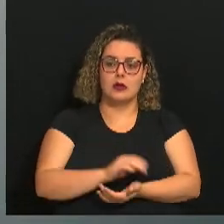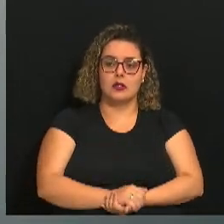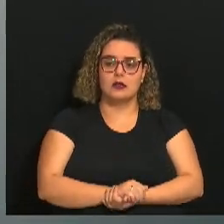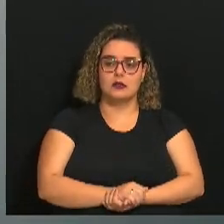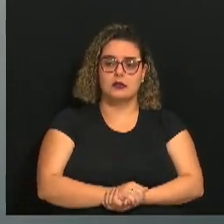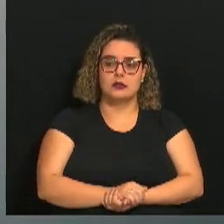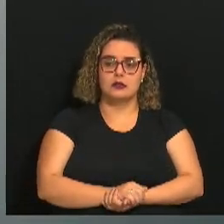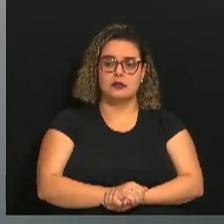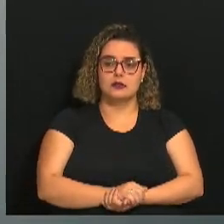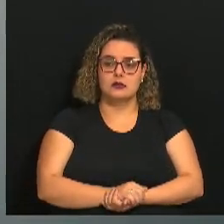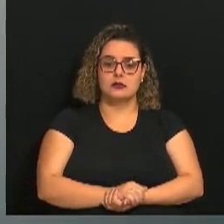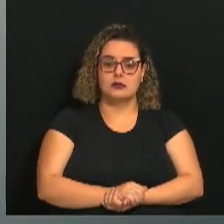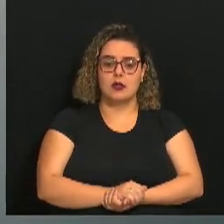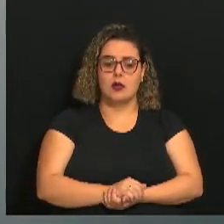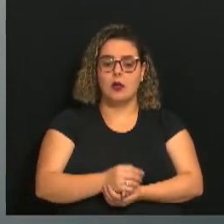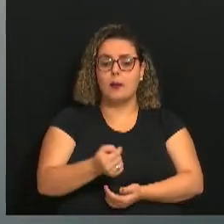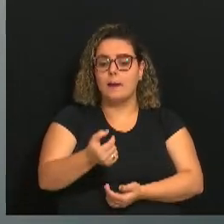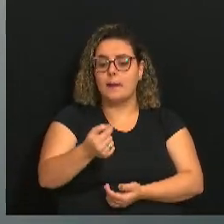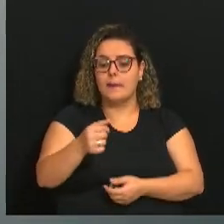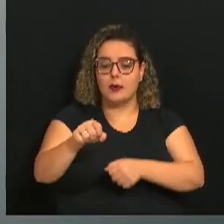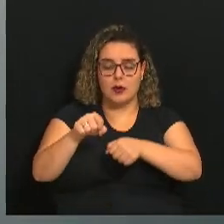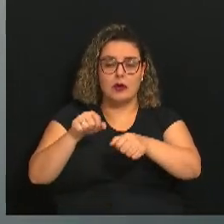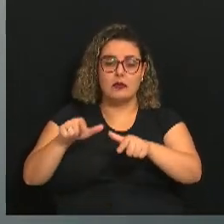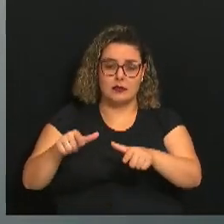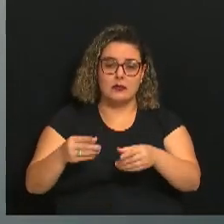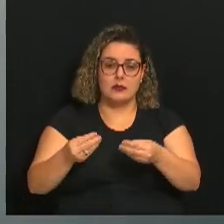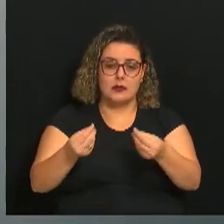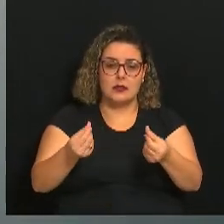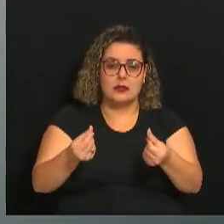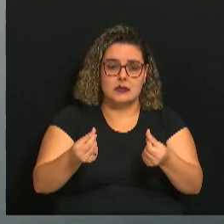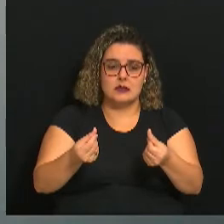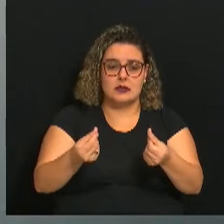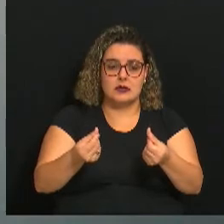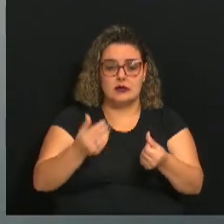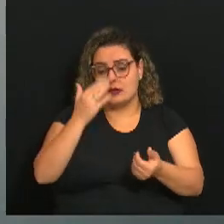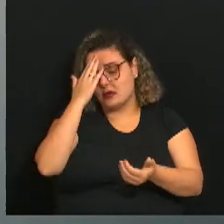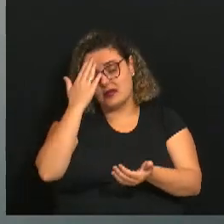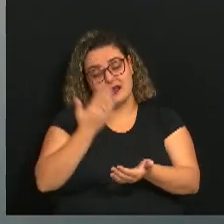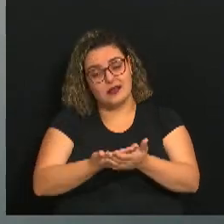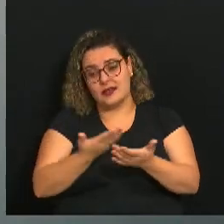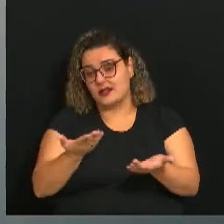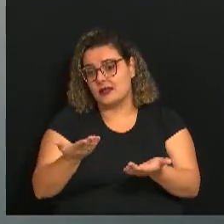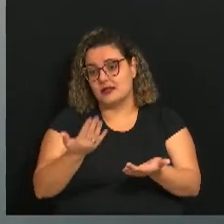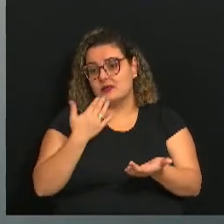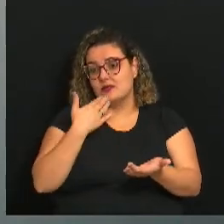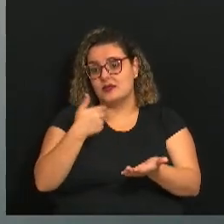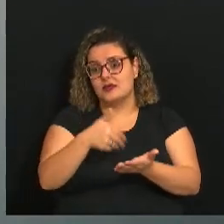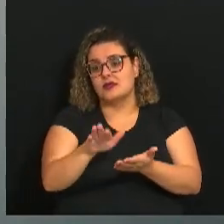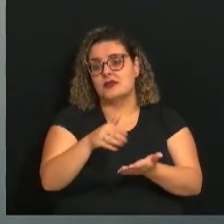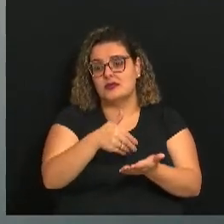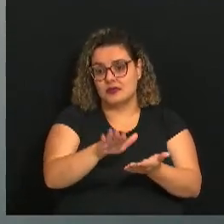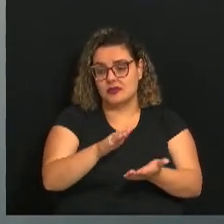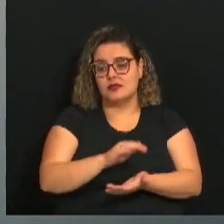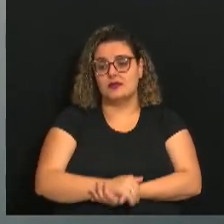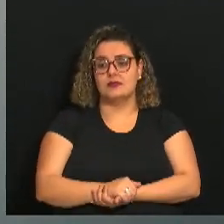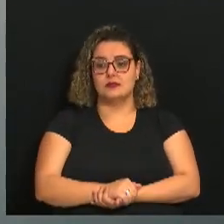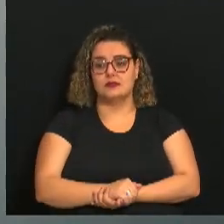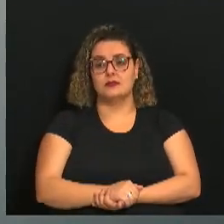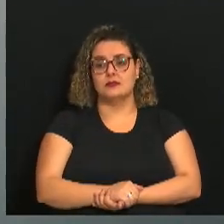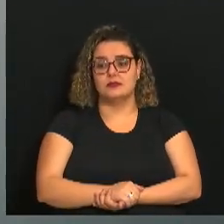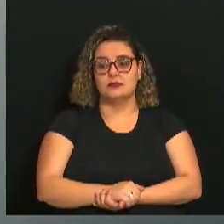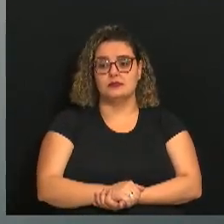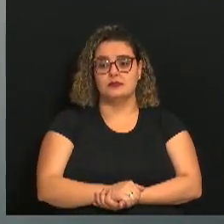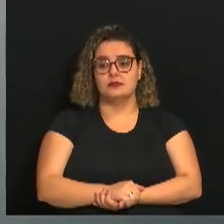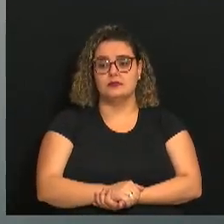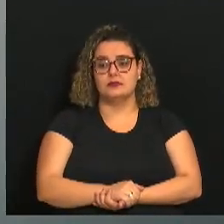essas pessoas acabaram, muitas pessoas acabavam aterrorizadas mesmo. Então, nós tentamos, e eu posso